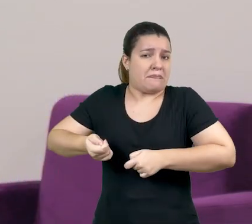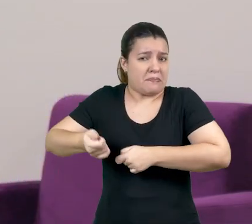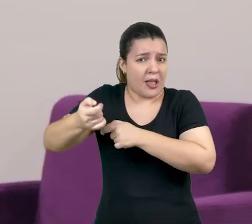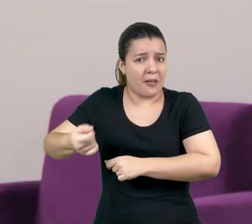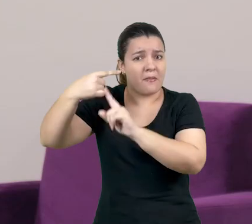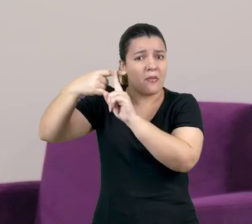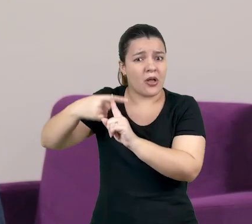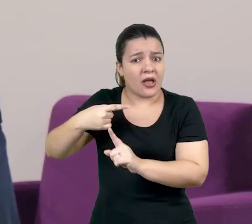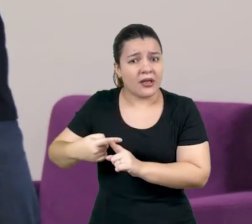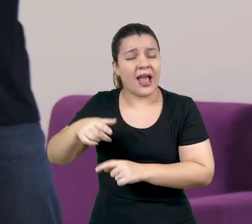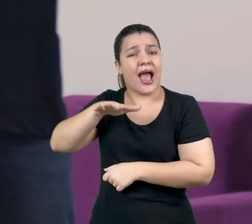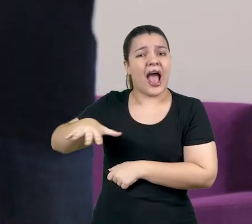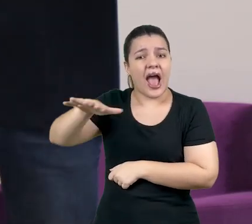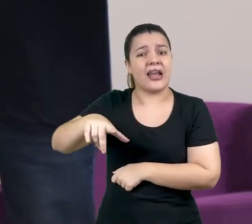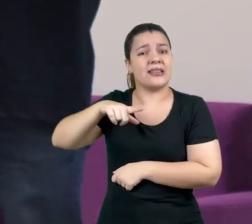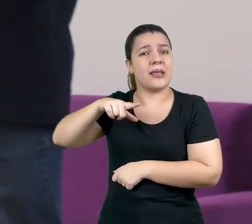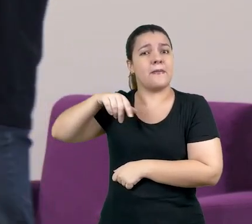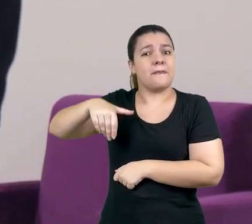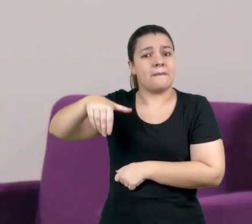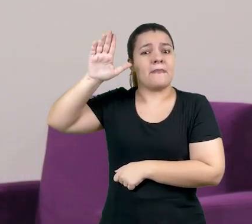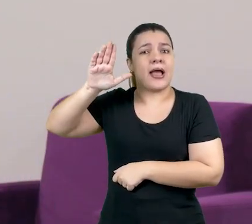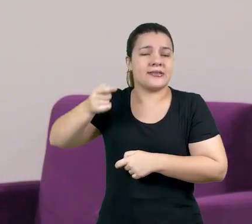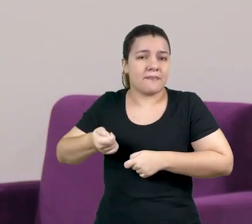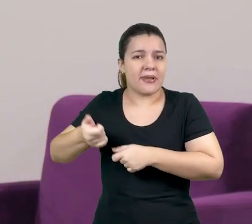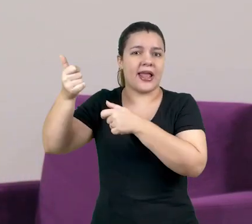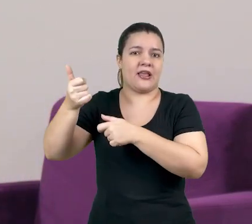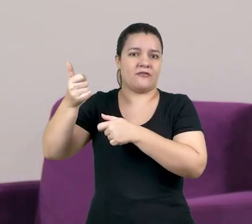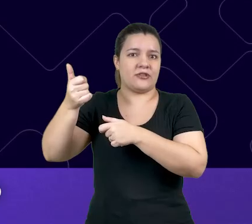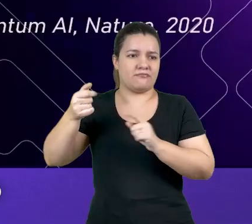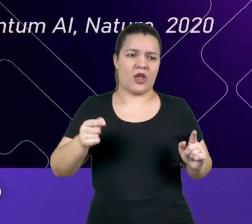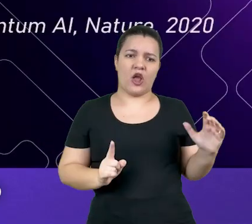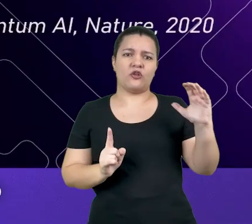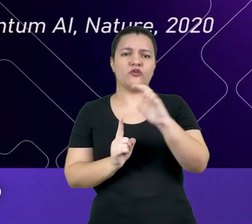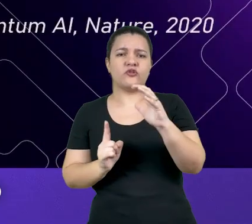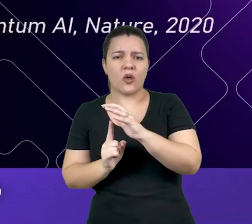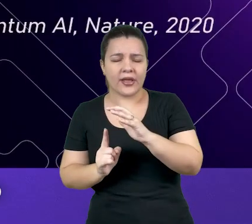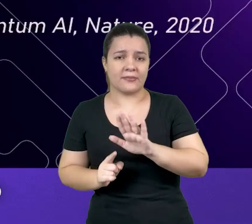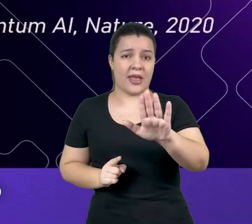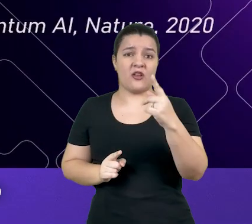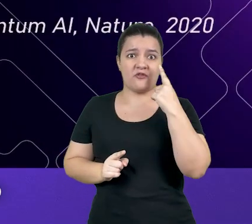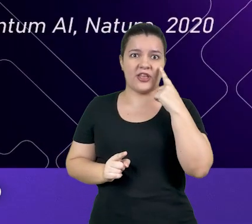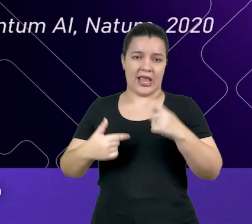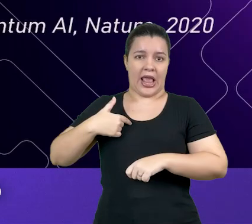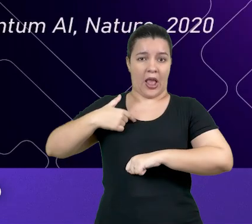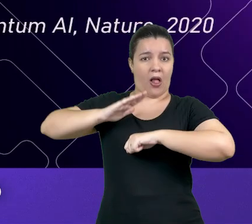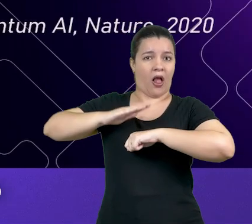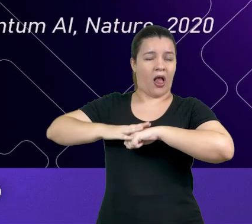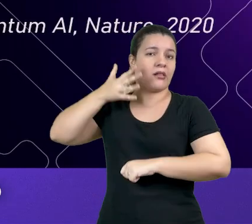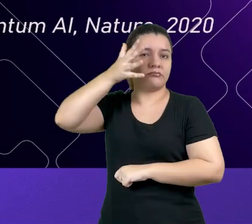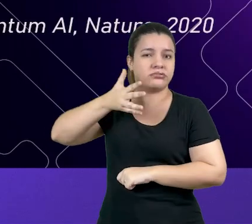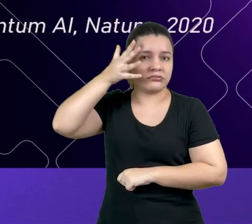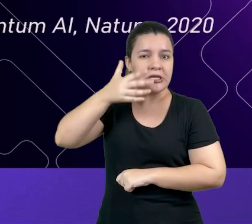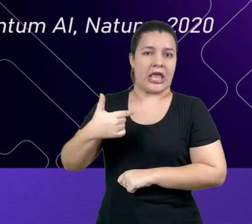que seja a área que mais se beneficie da computação quântica. E veja, não sou eu que digo